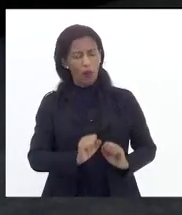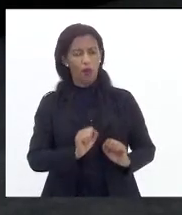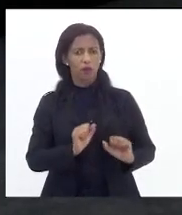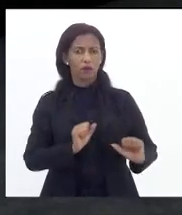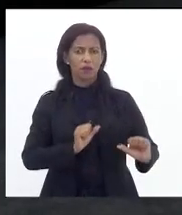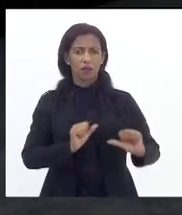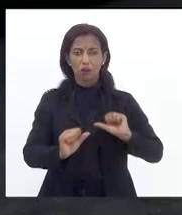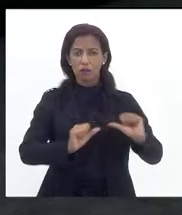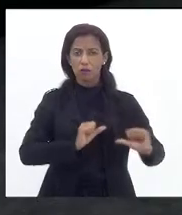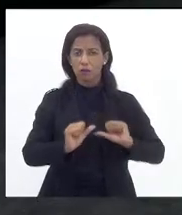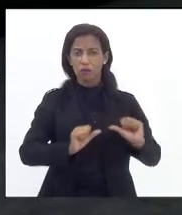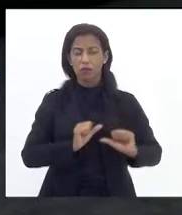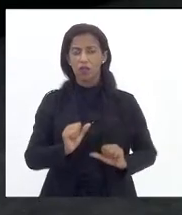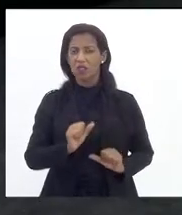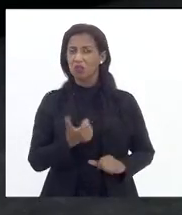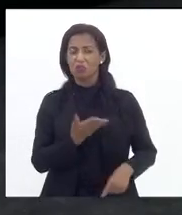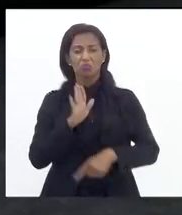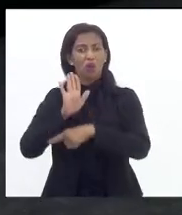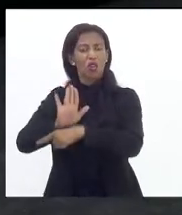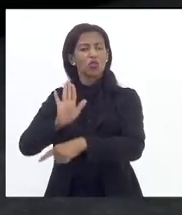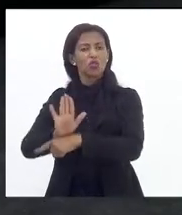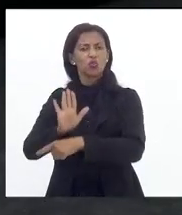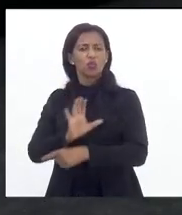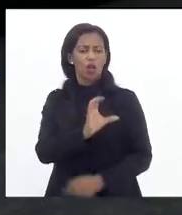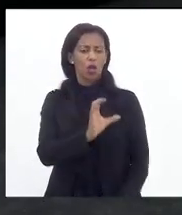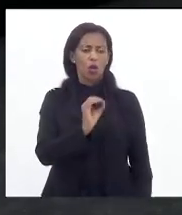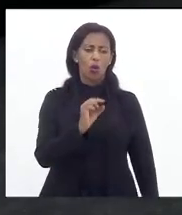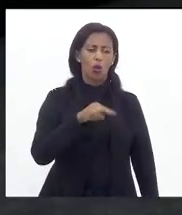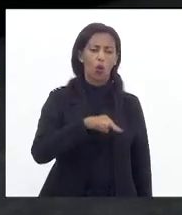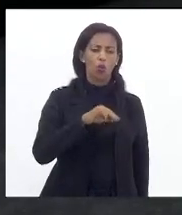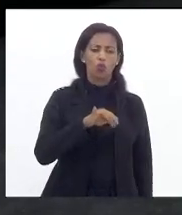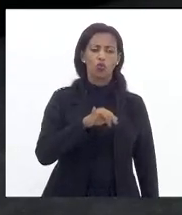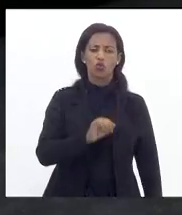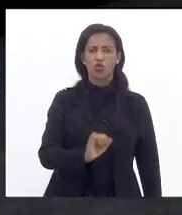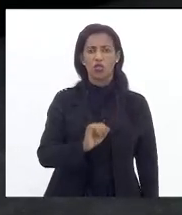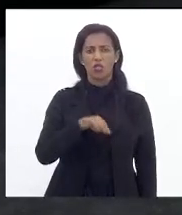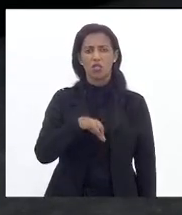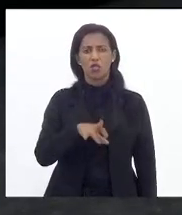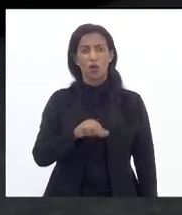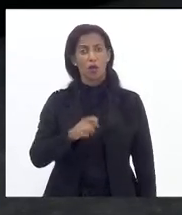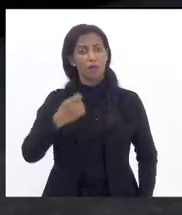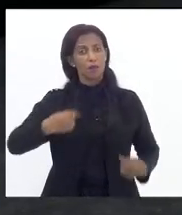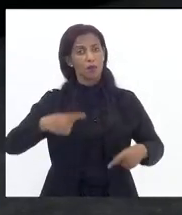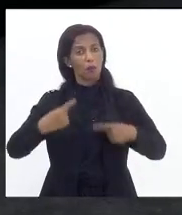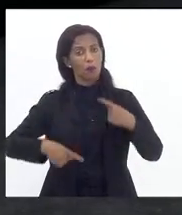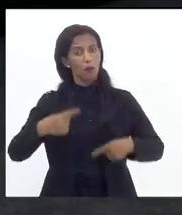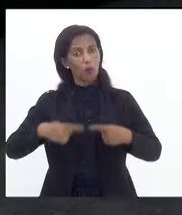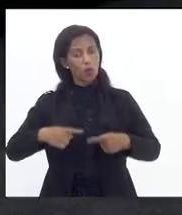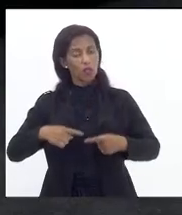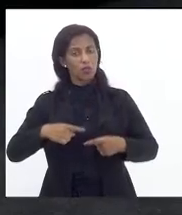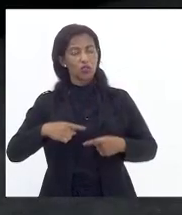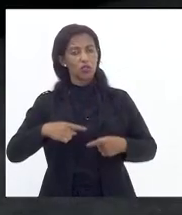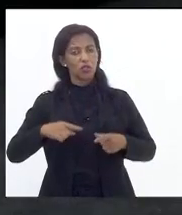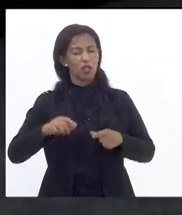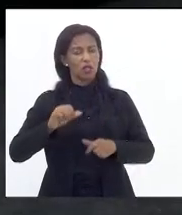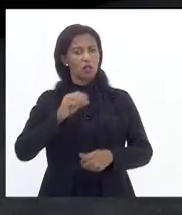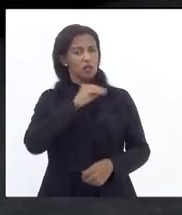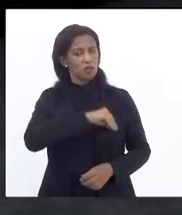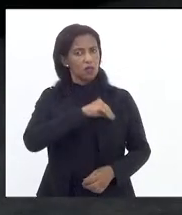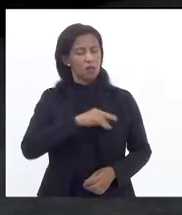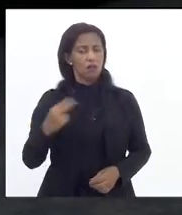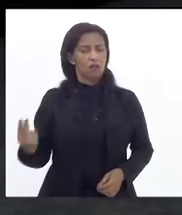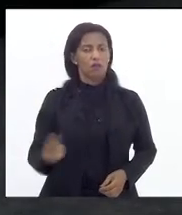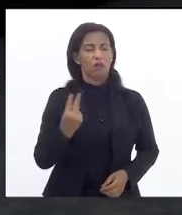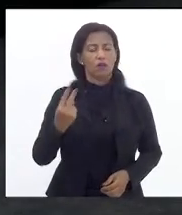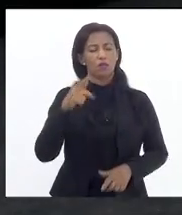isso não contempla os servidores condicionar é necessário sim tem uma política de recomposição salarial e de